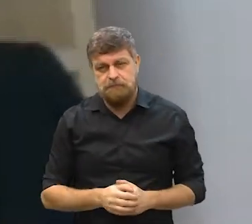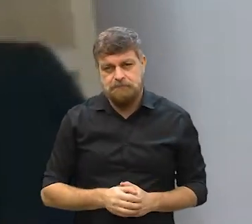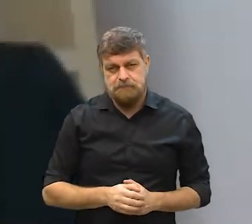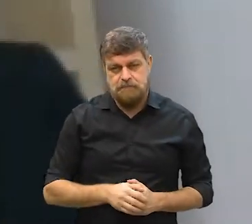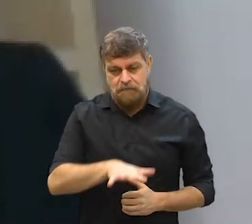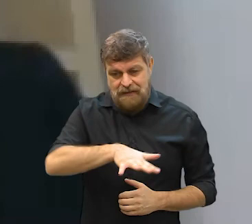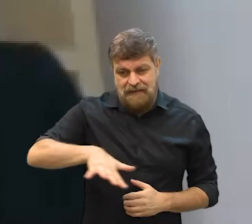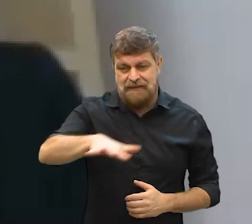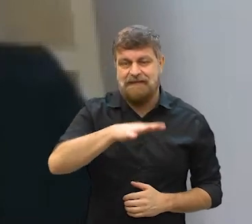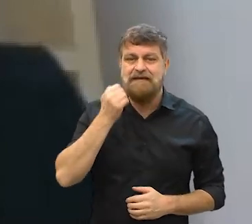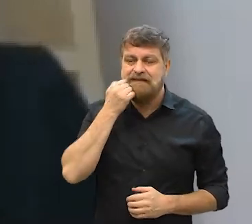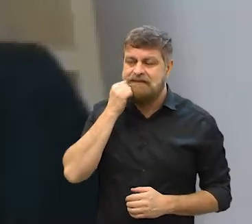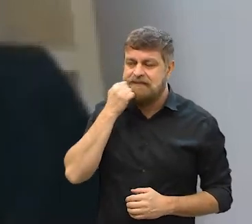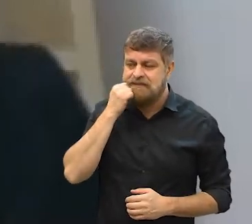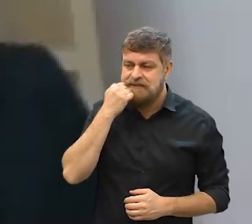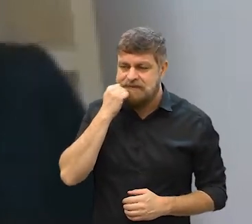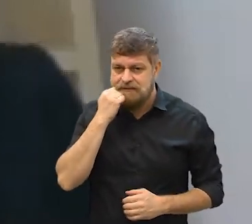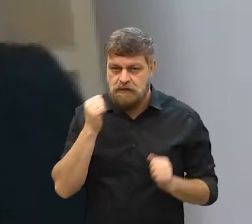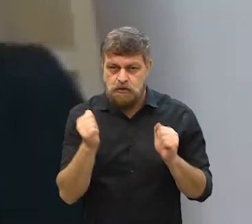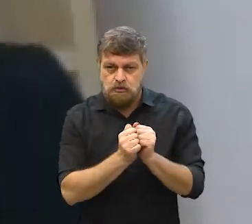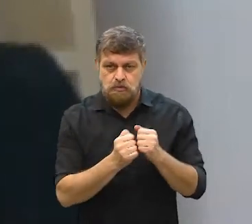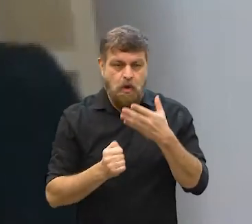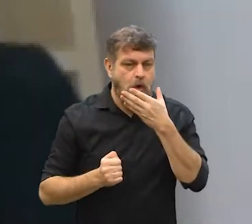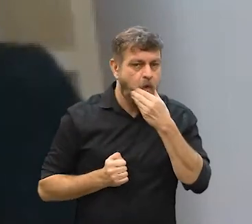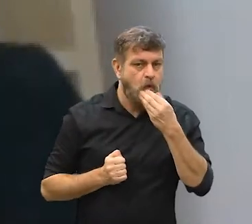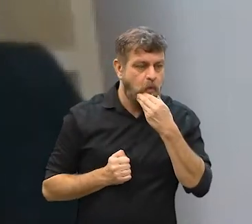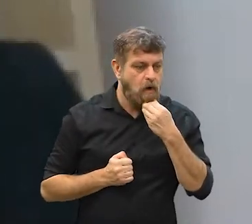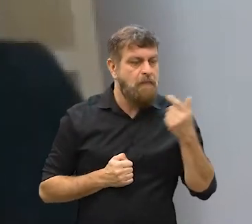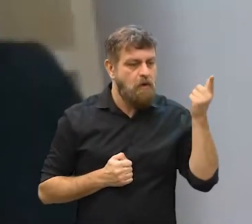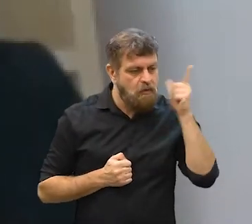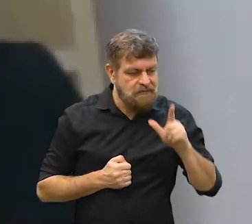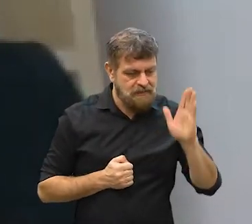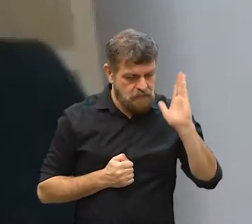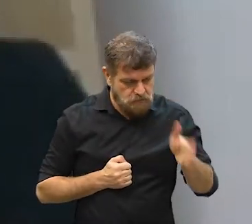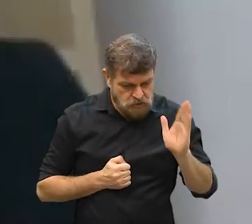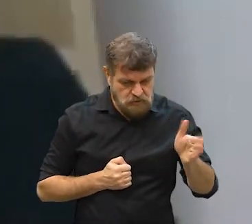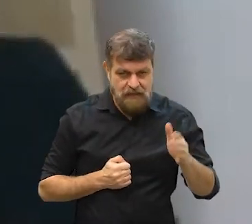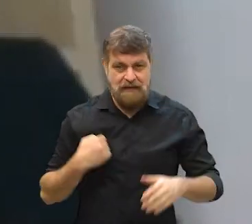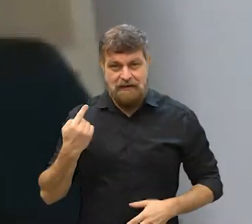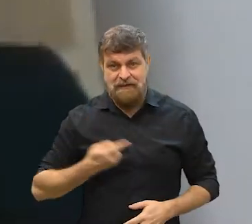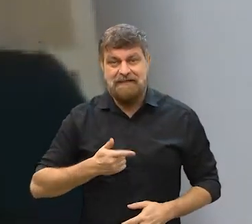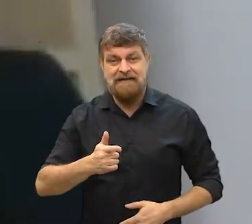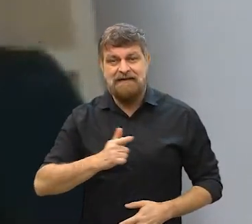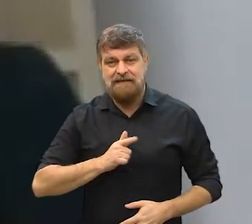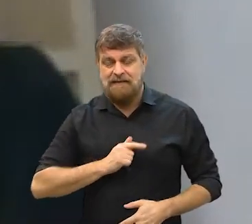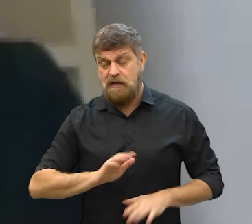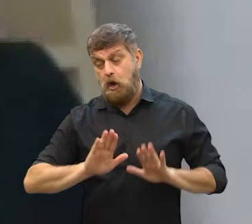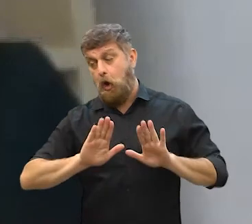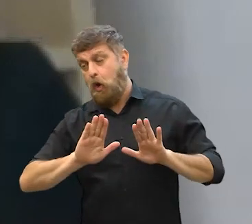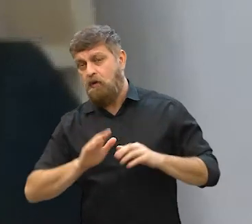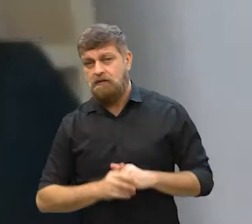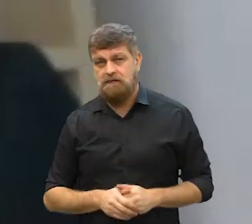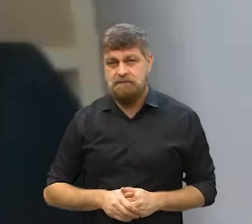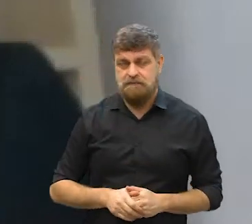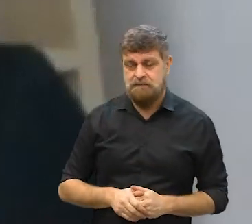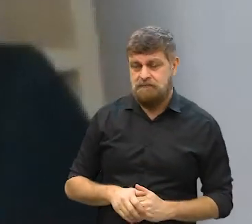Na ciência, como os homens conseguiram, né? Porque existe muito aquilo de,